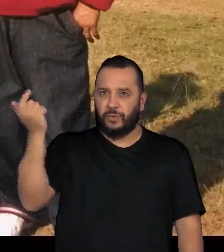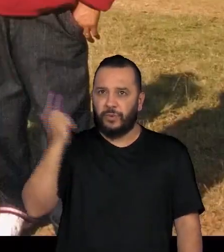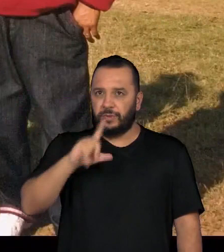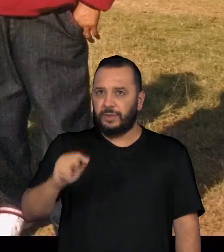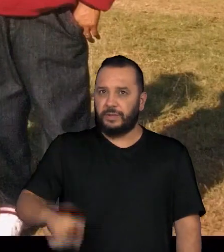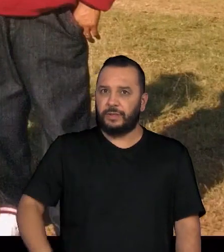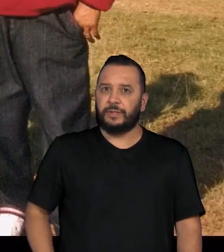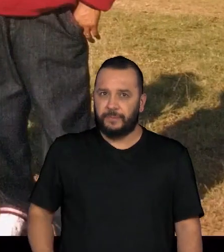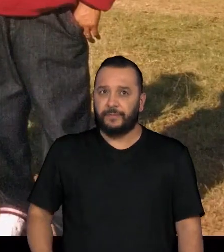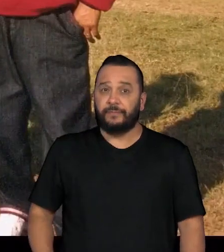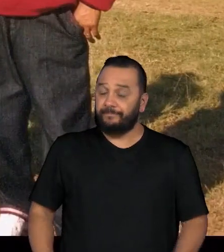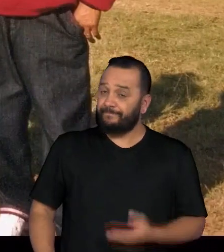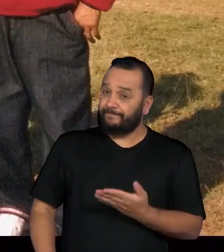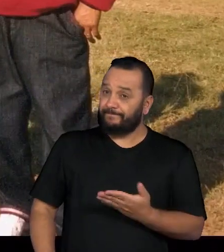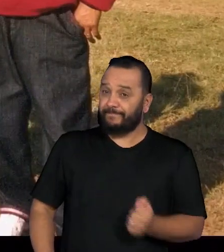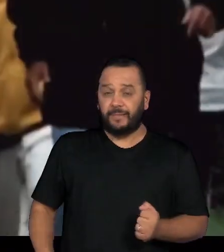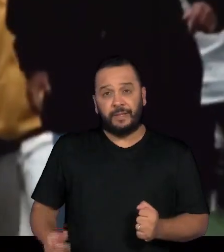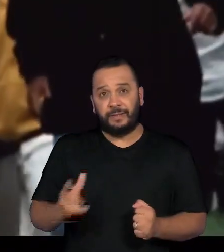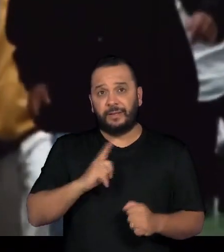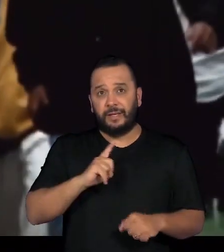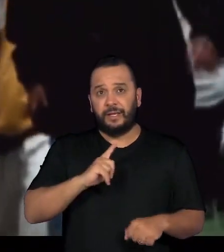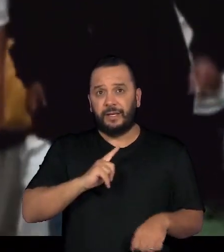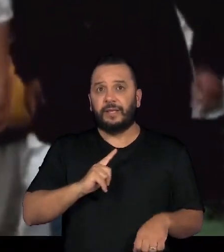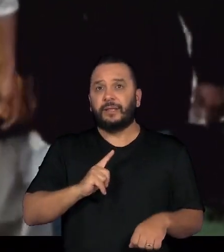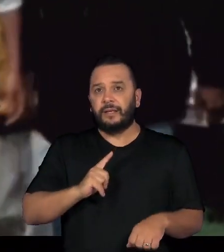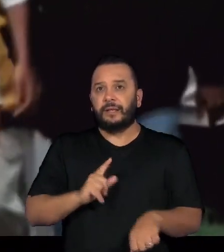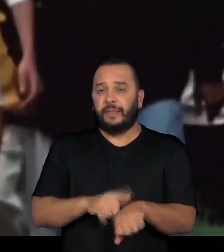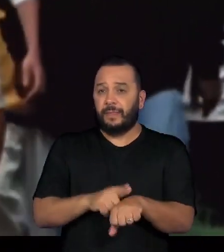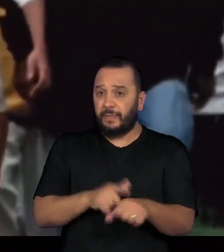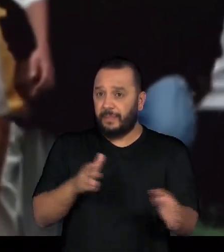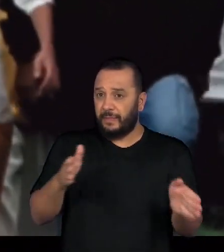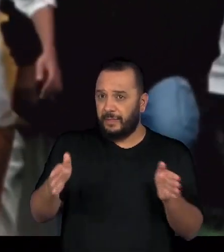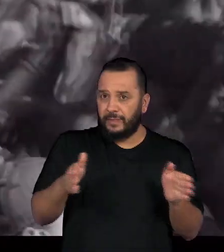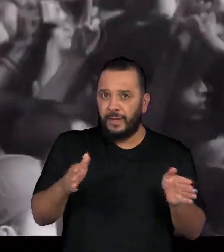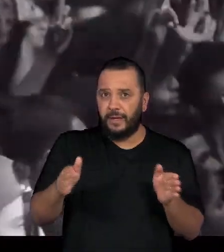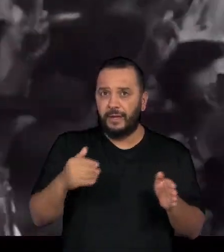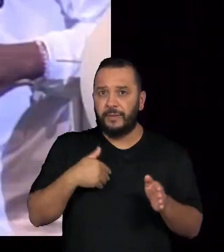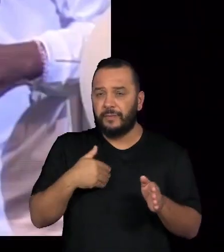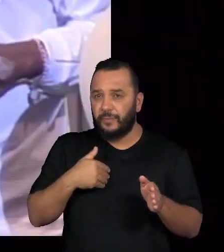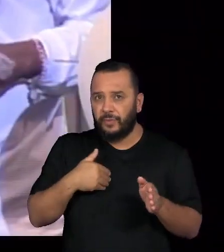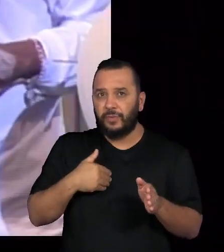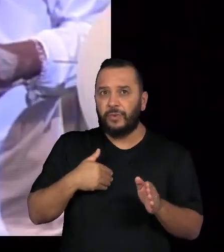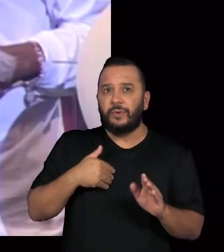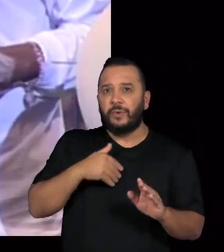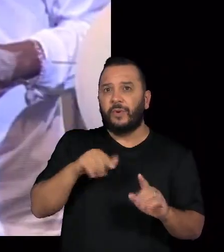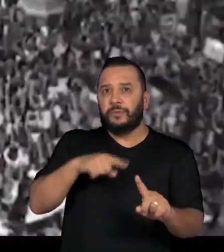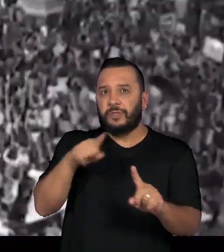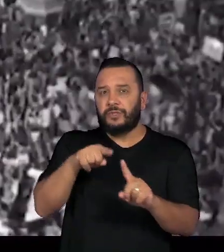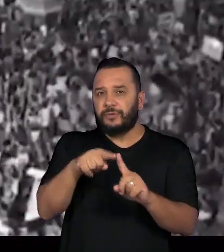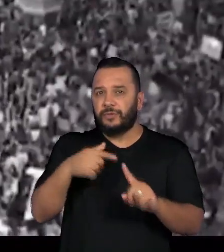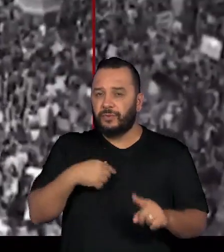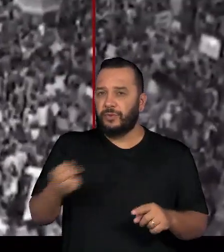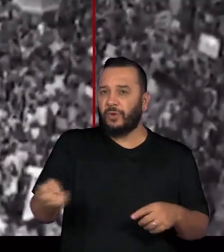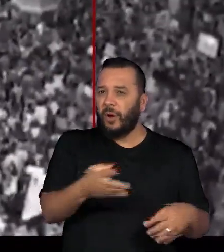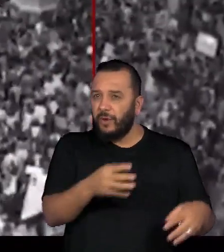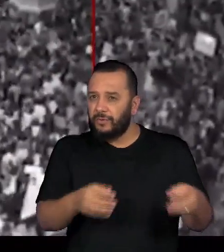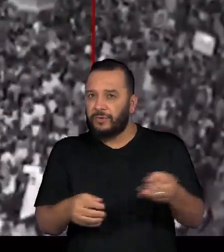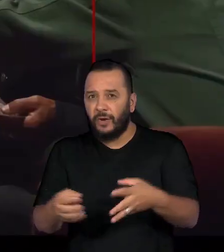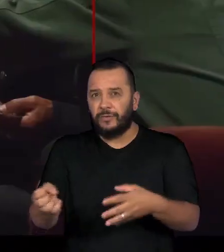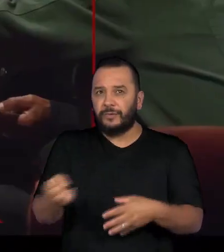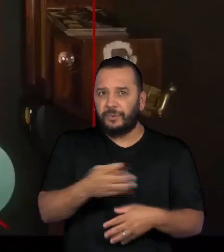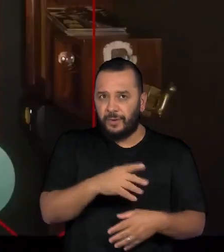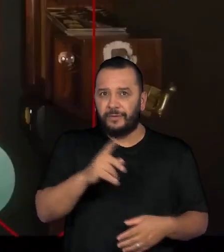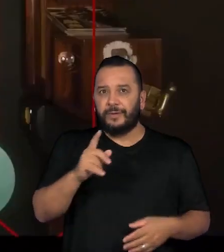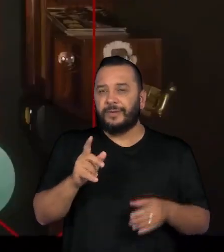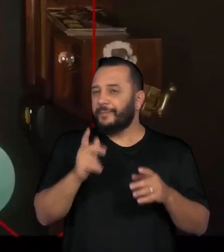Construir um filme com esse tempo de um grupo de rap que tem música de 9 minutos não foi brincadeira, assim.